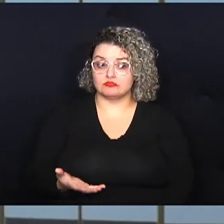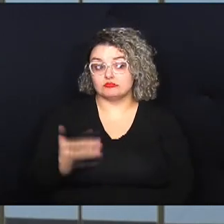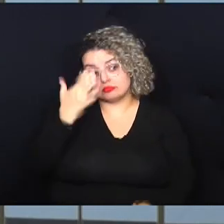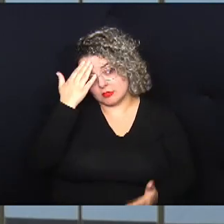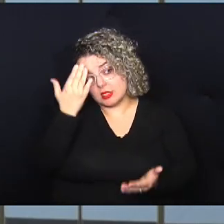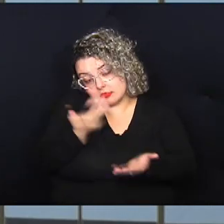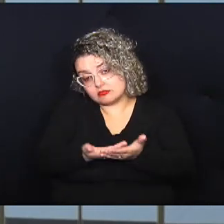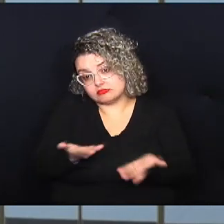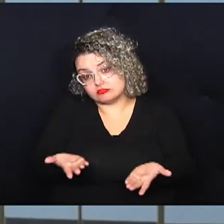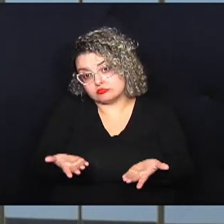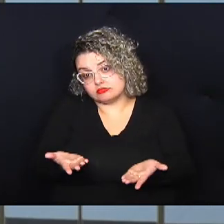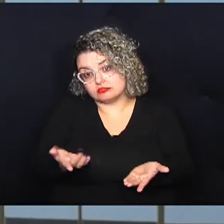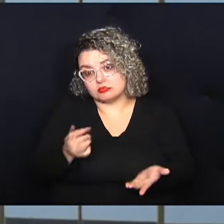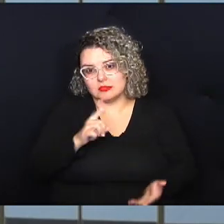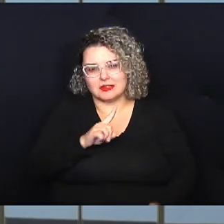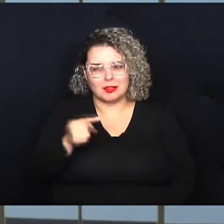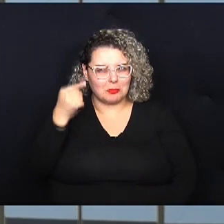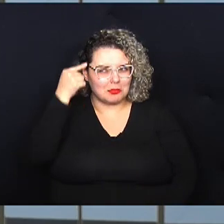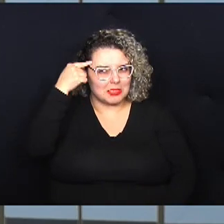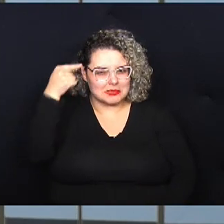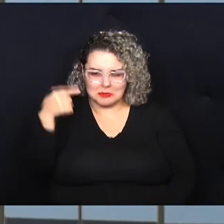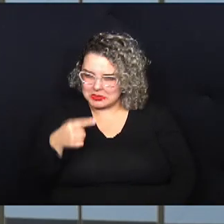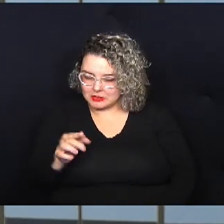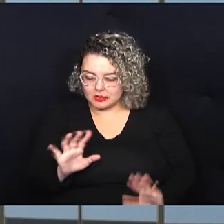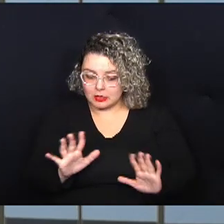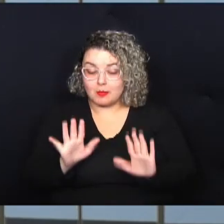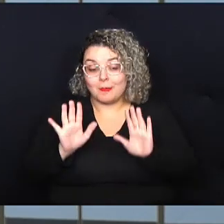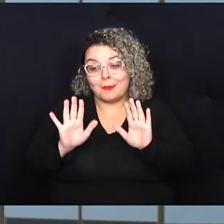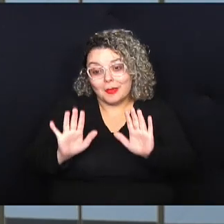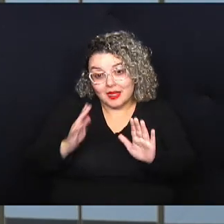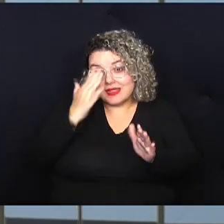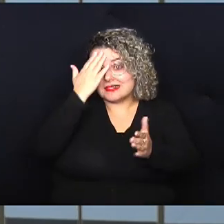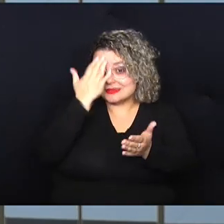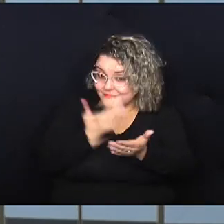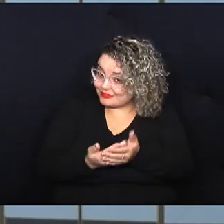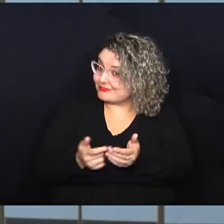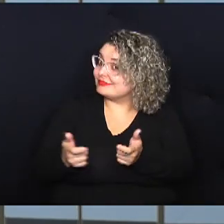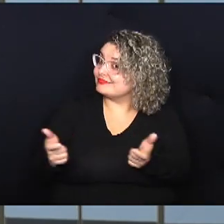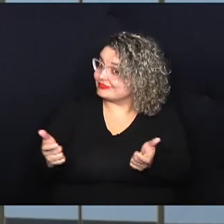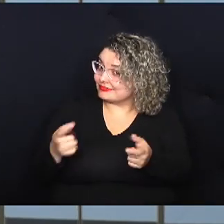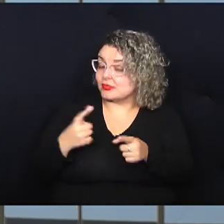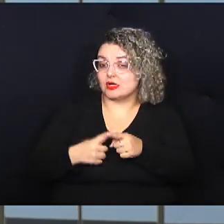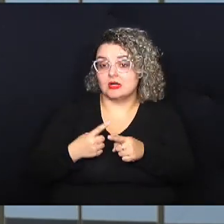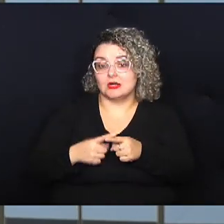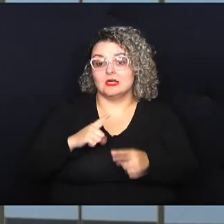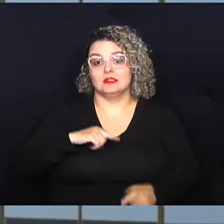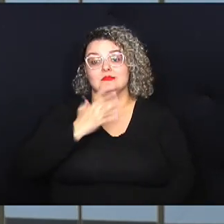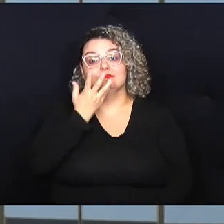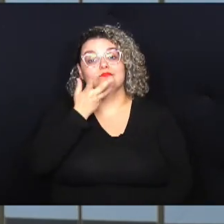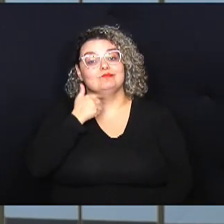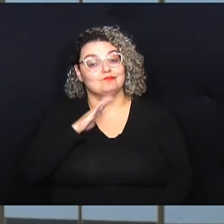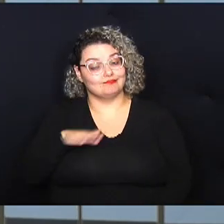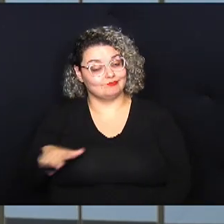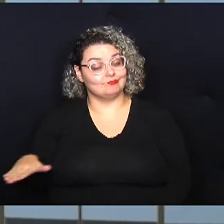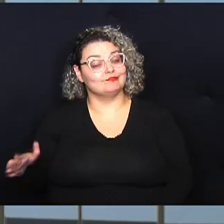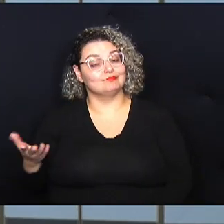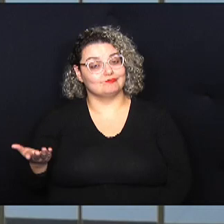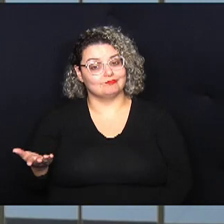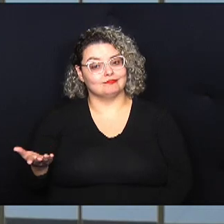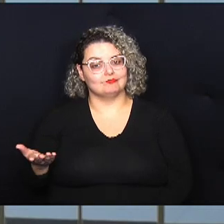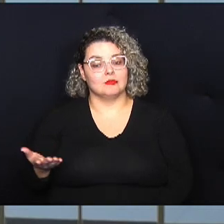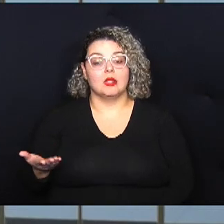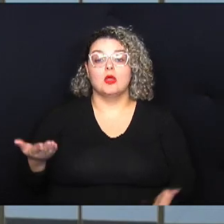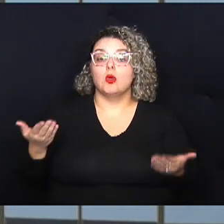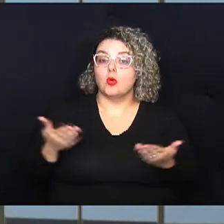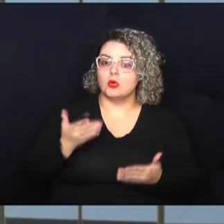assim, não sendo pessimista, mas eu acredito que isso possa ainda aumentar, porque tem as nossas crianças. Exato. As crianças hoje,